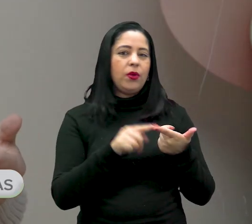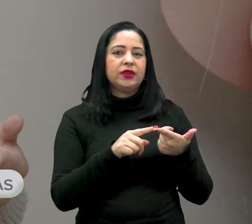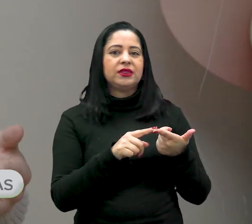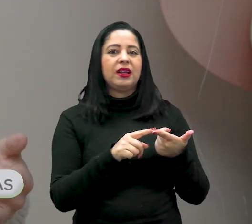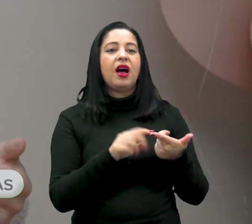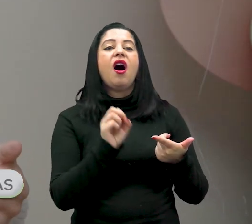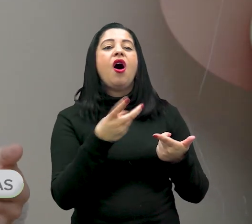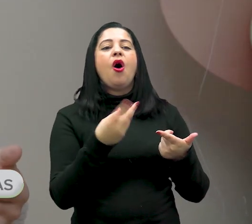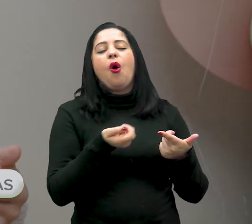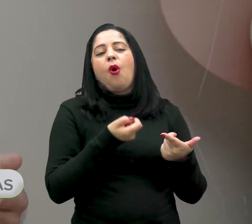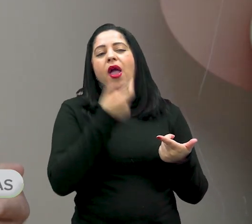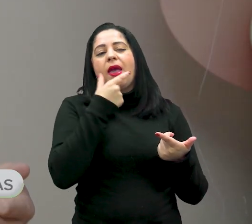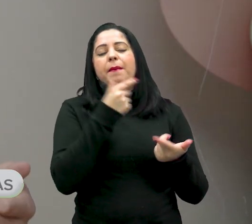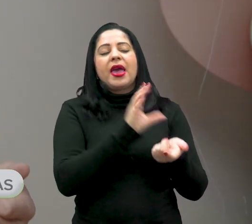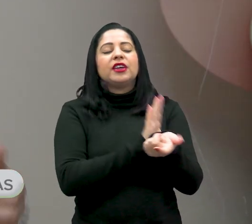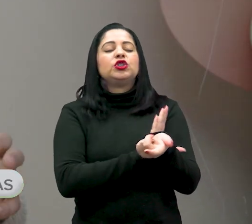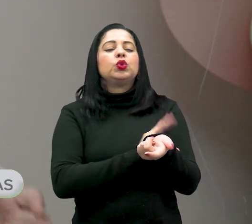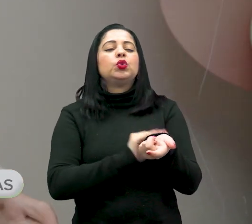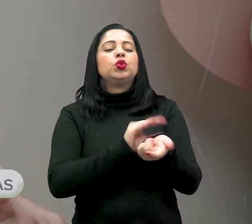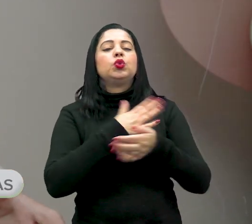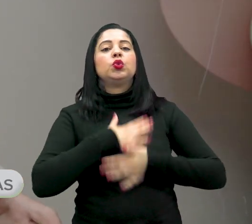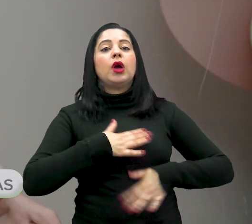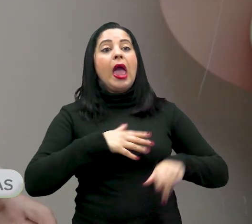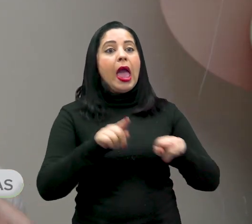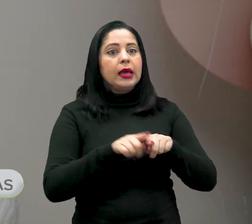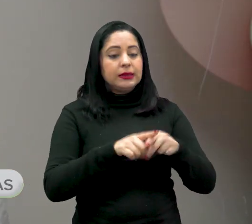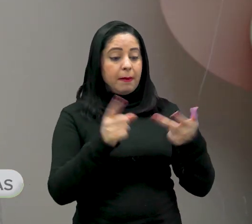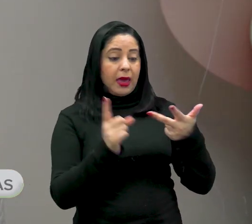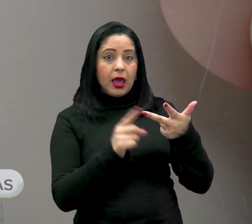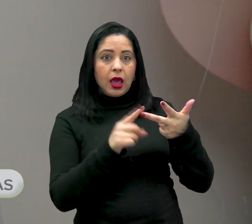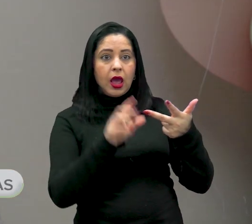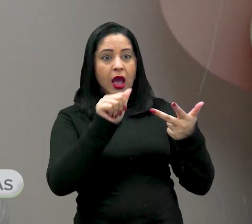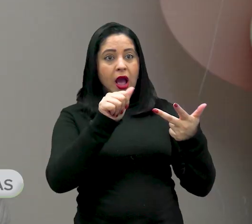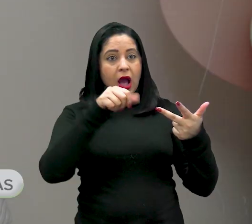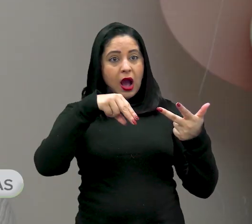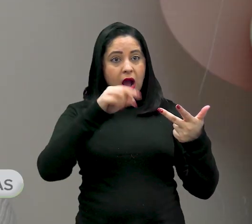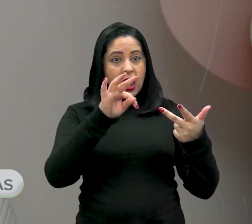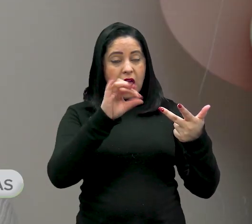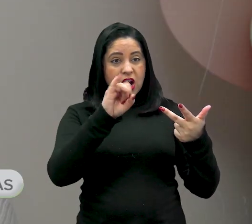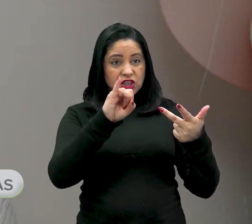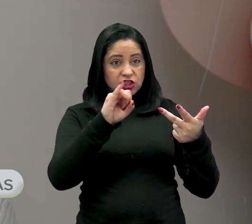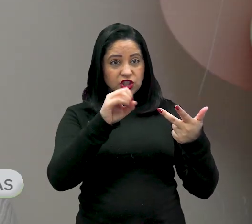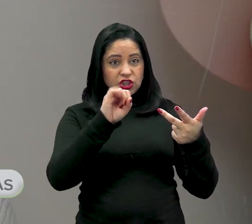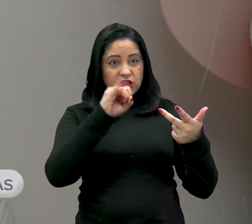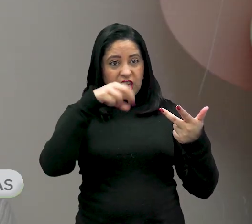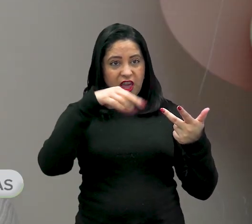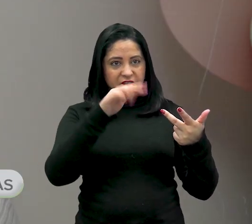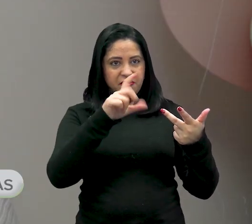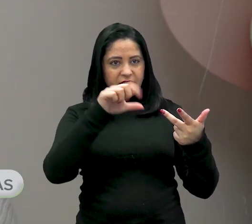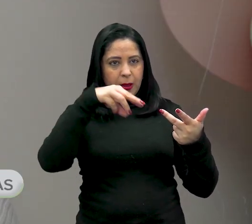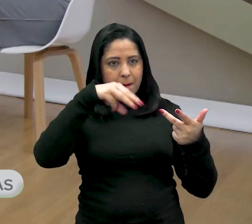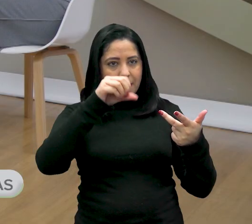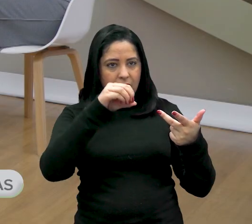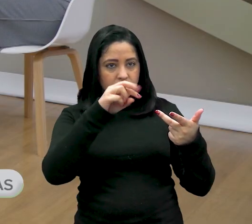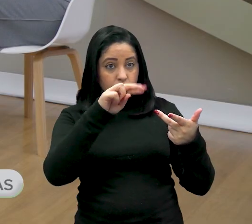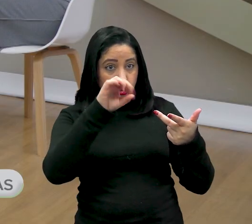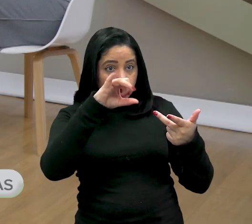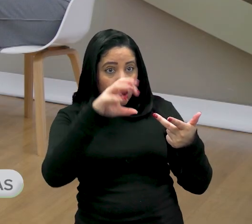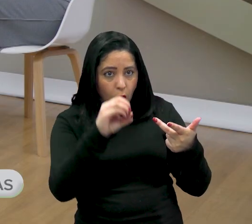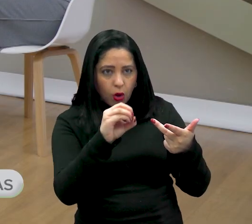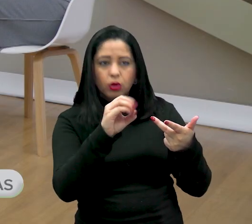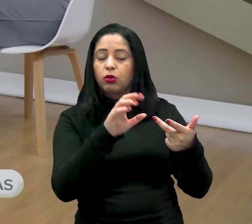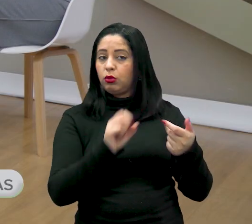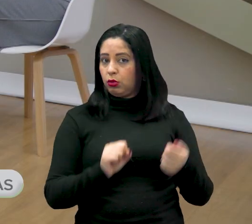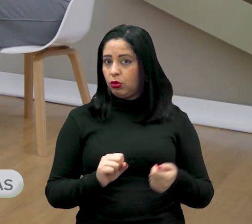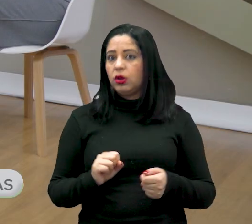coisa ali para relaxamento muscular, até para anti-inflamatório, que a gente sabe que é vendido também sem prescrição, isso também pode ser um perigo, Sim, né? Com